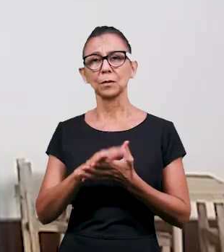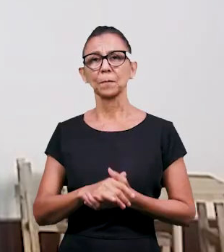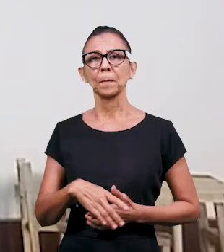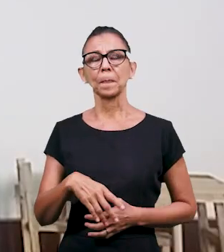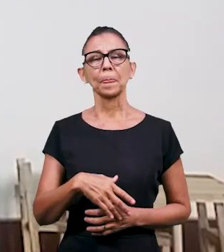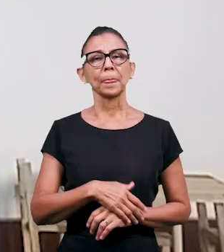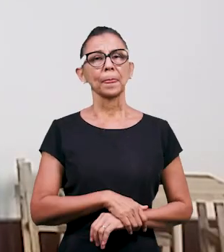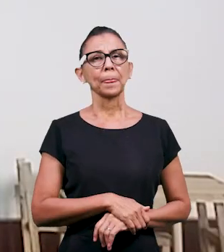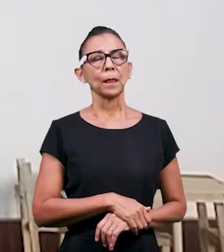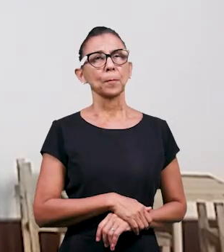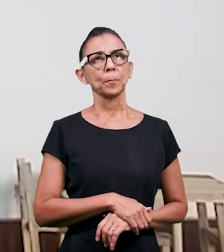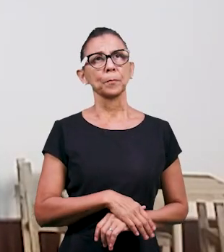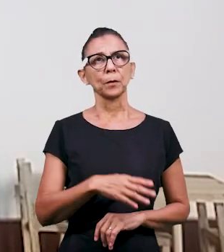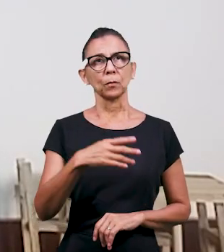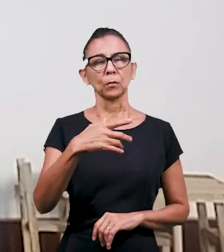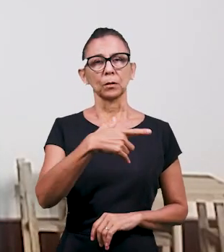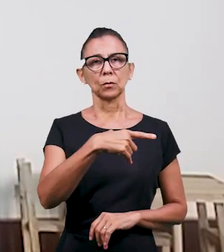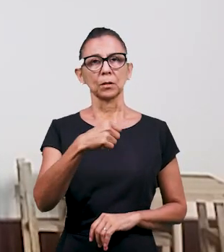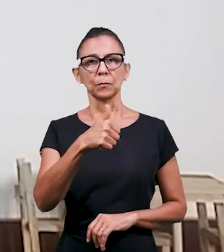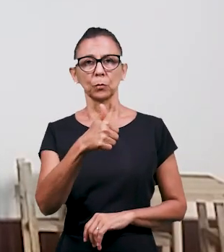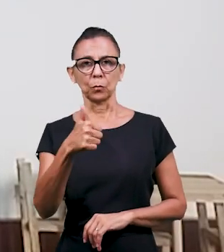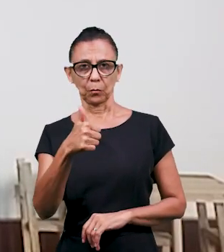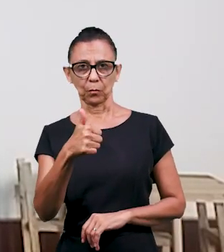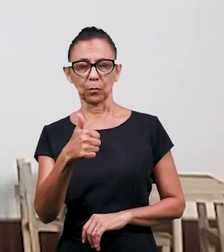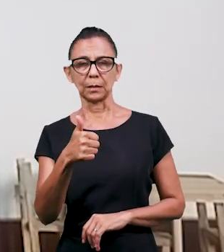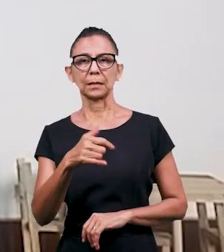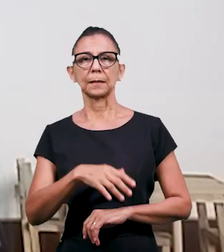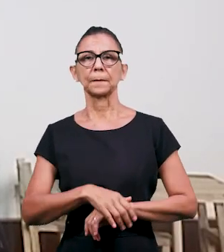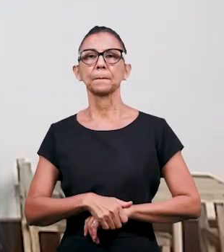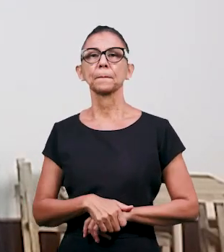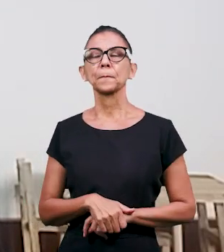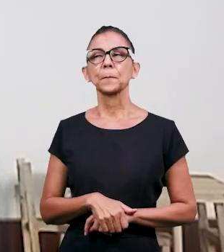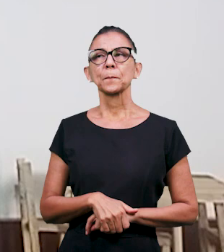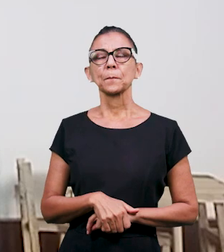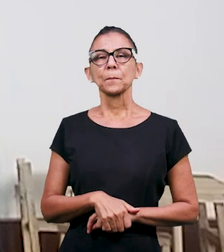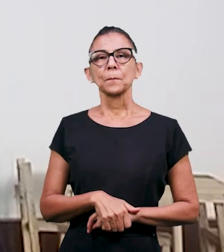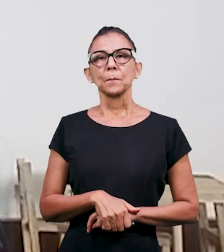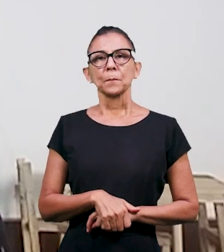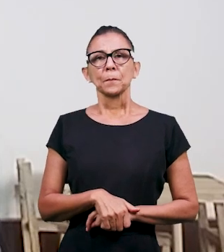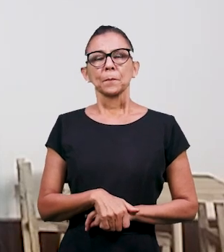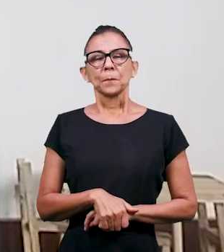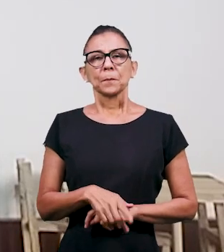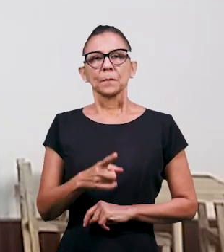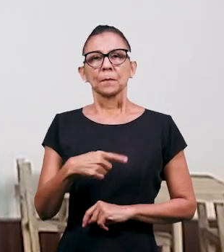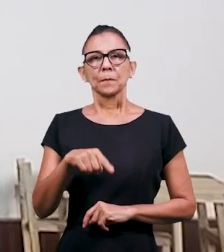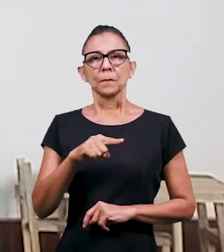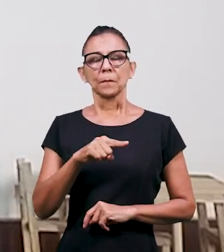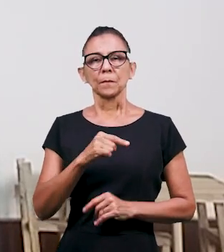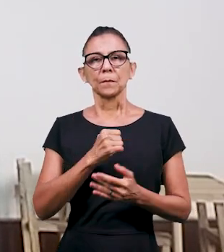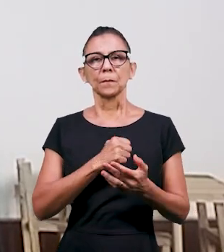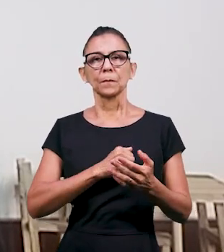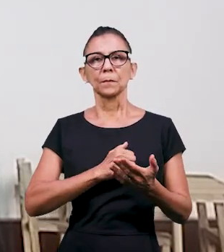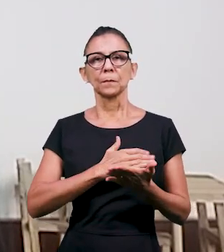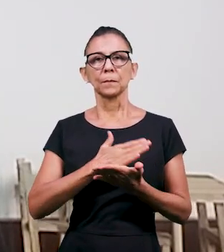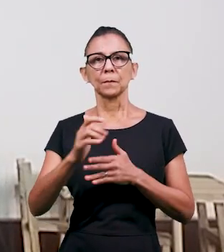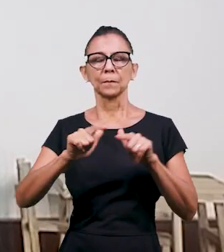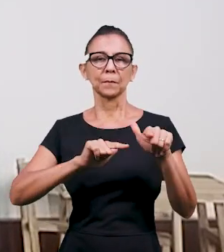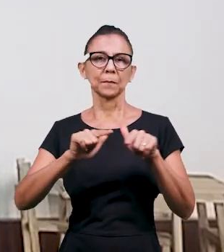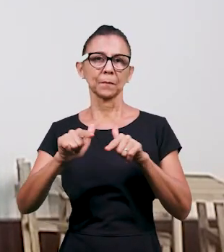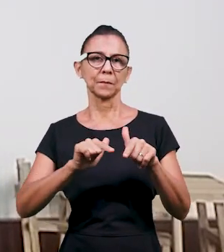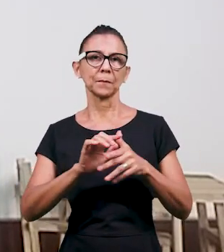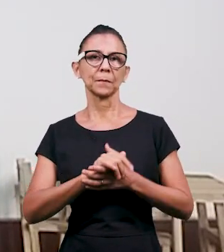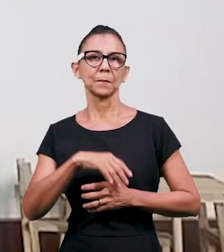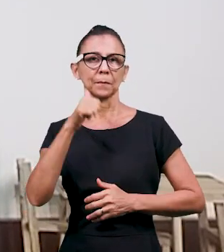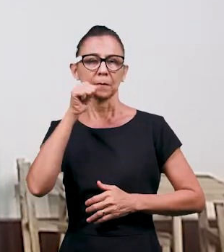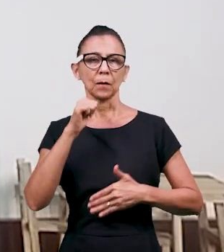a primeira surdo-cega que nós atendemos foi em 2011, né? Que é uma surdo-cega, inclusive, que ela é de Vitória, né?